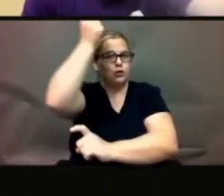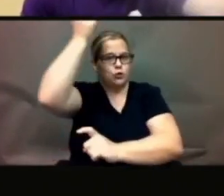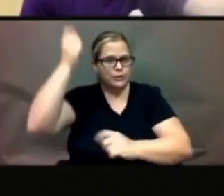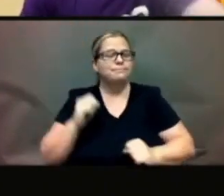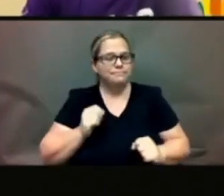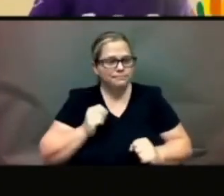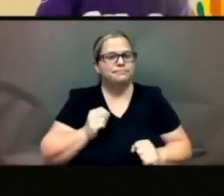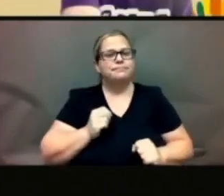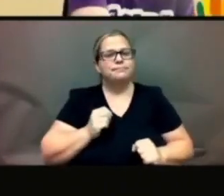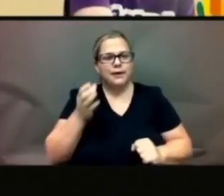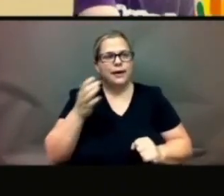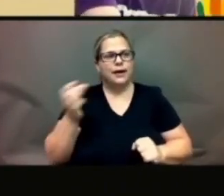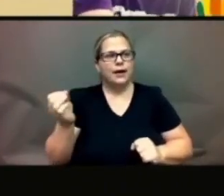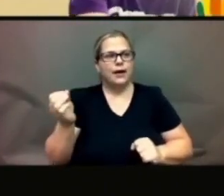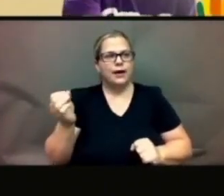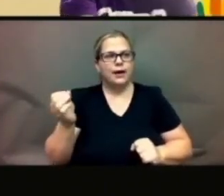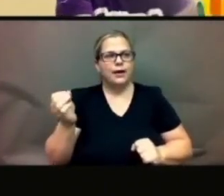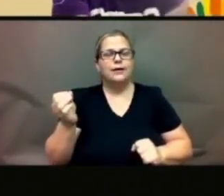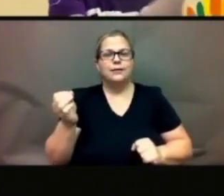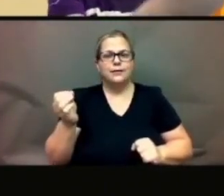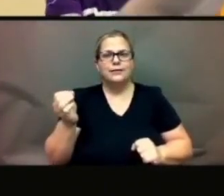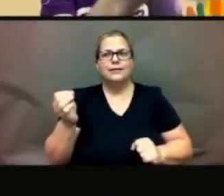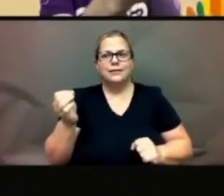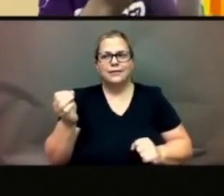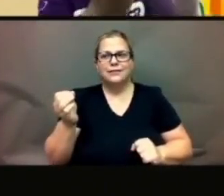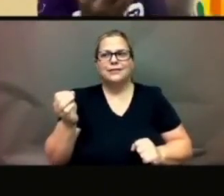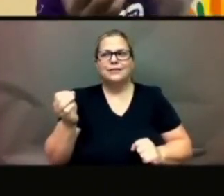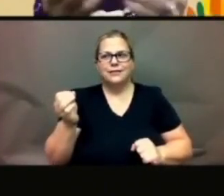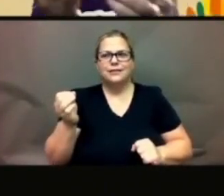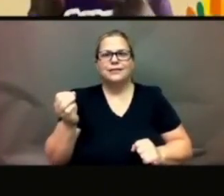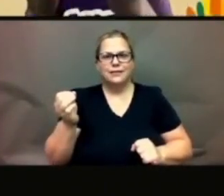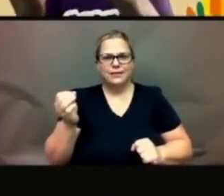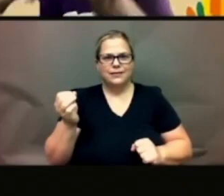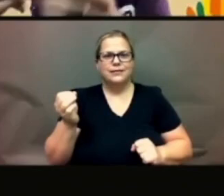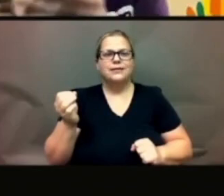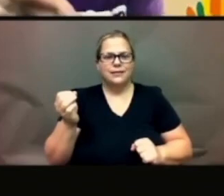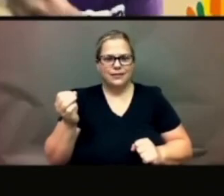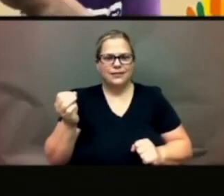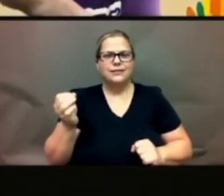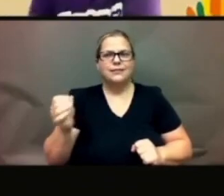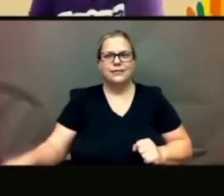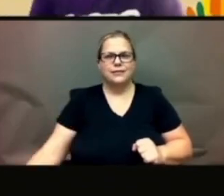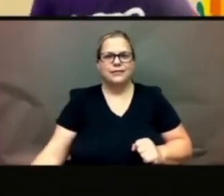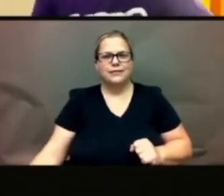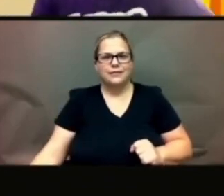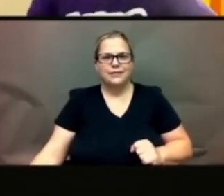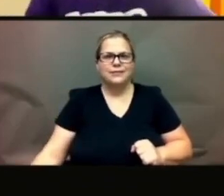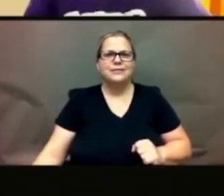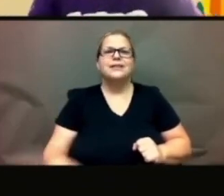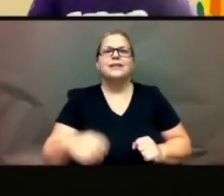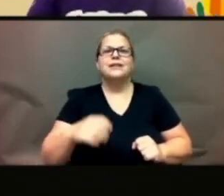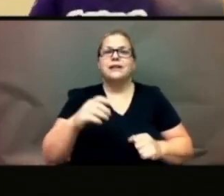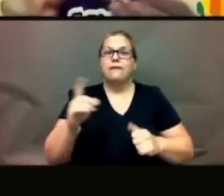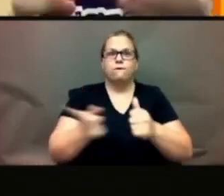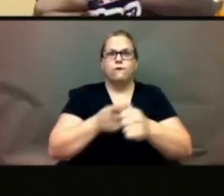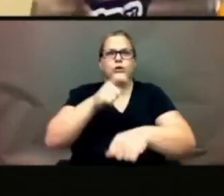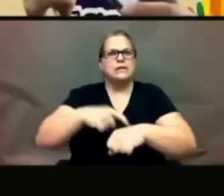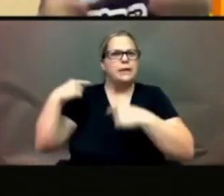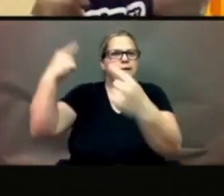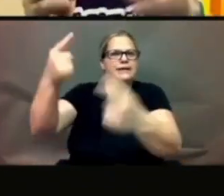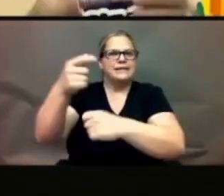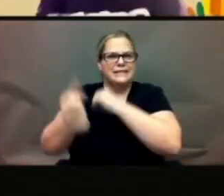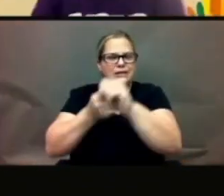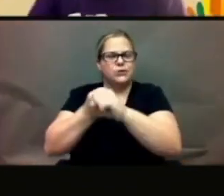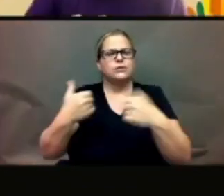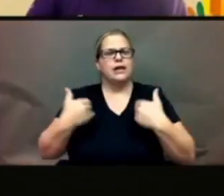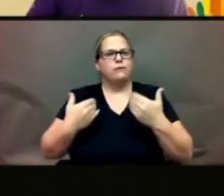bodas de banana, nós temos 10 anos. E estamos muito empolgados com isso. Porque na primeira vez em